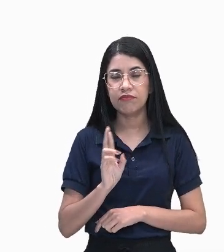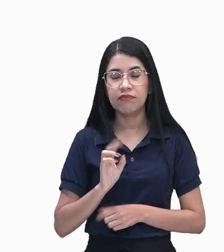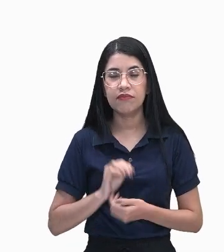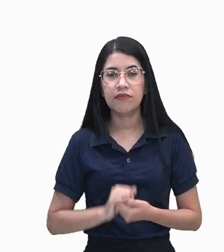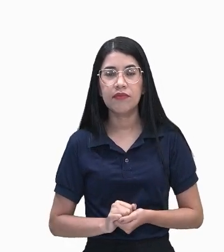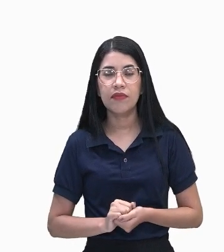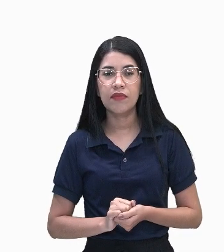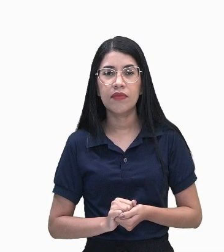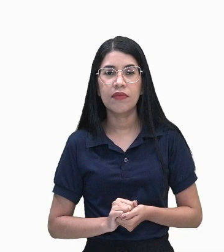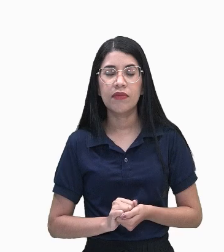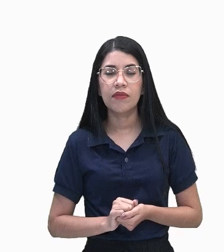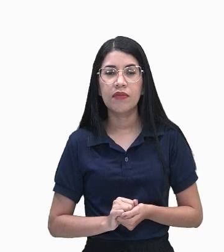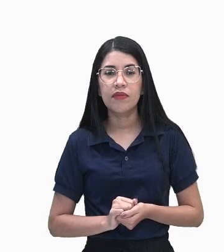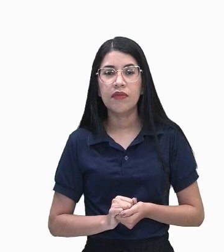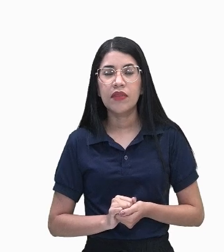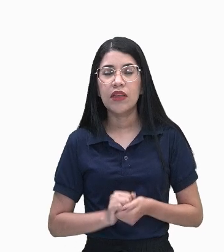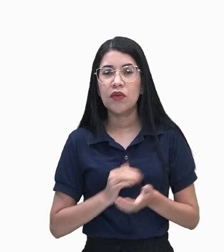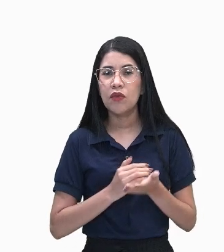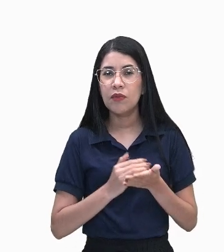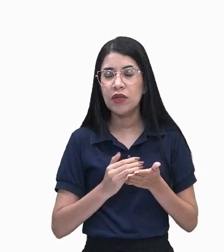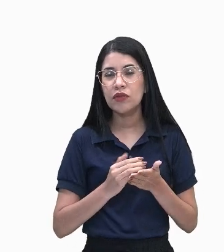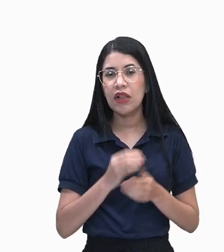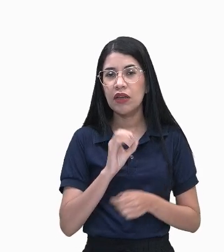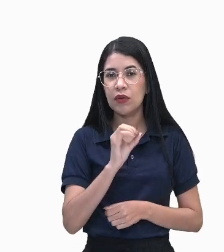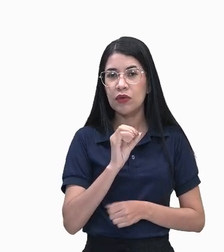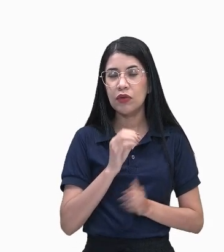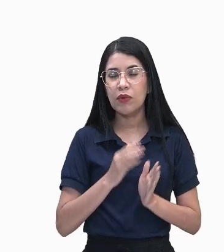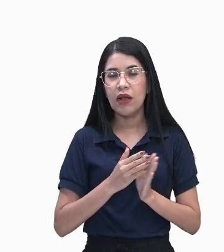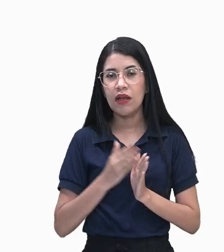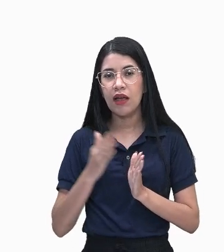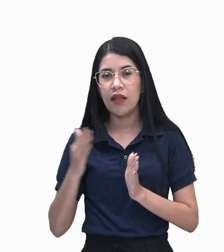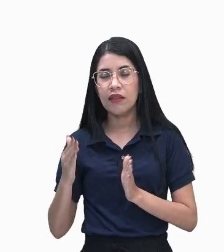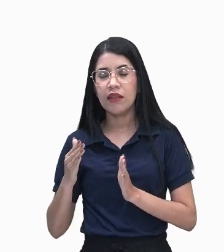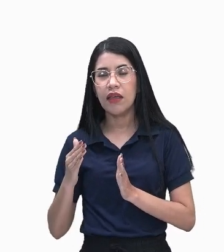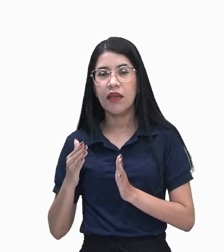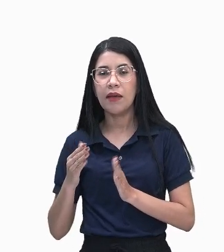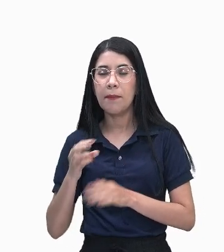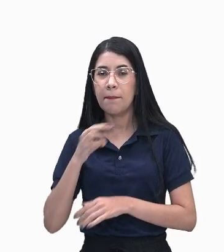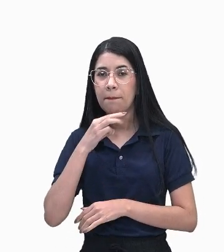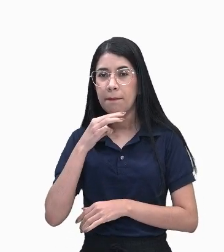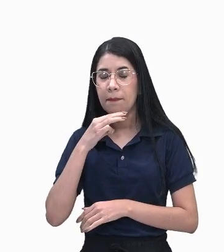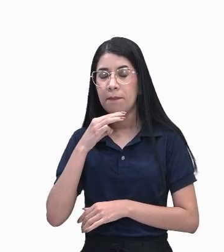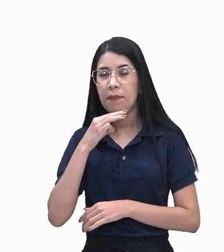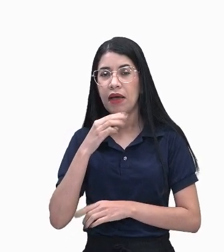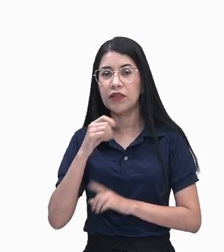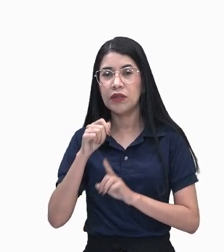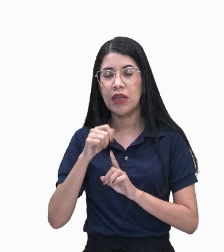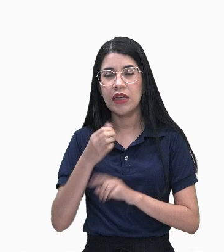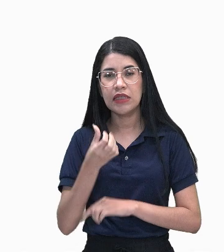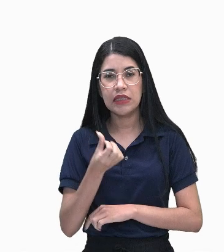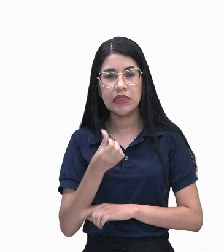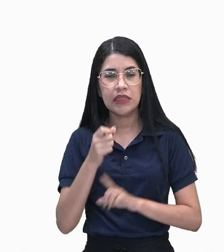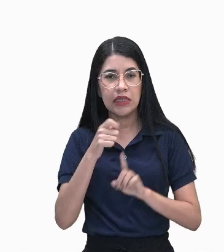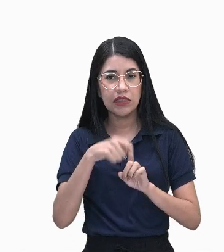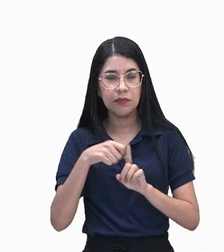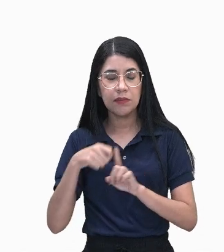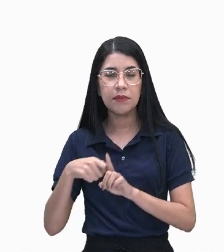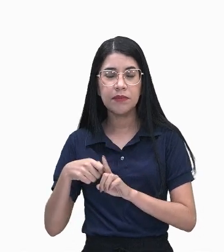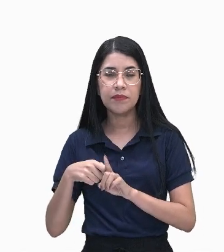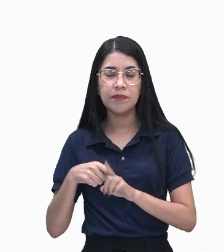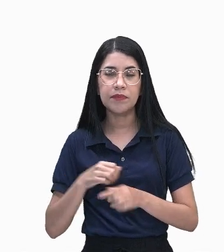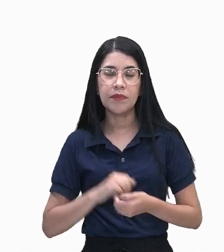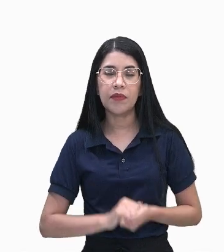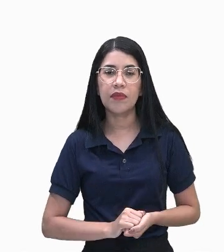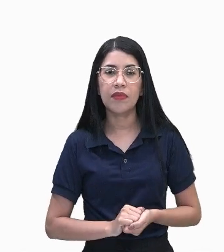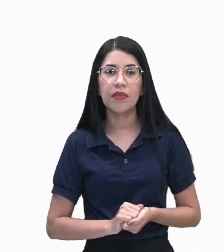R$10, né, no período que foi observado. O período foram de 6 meses, tá bom? De outubro a março.